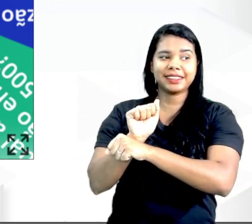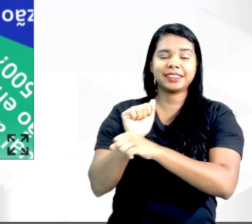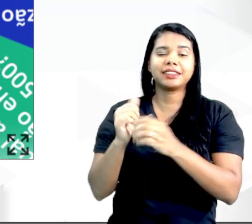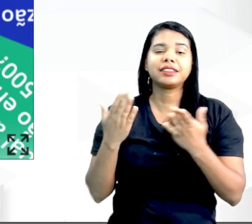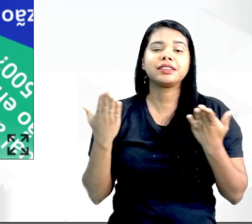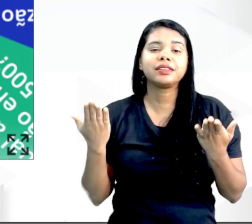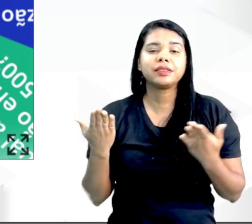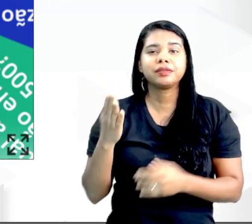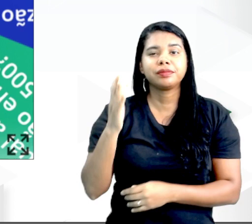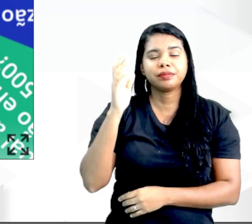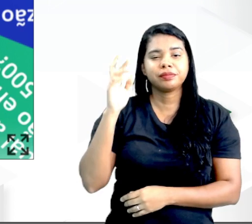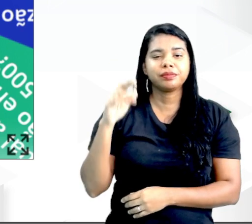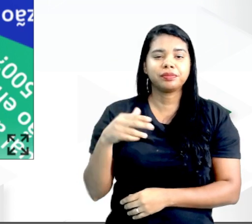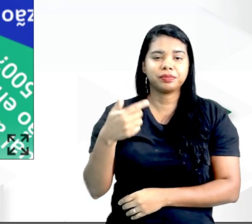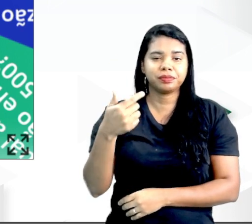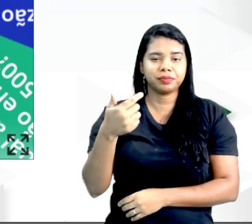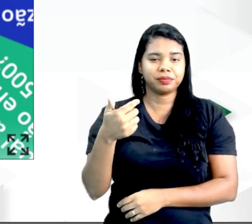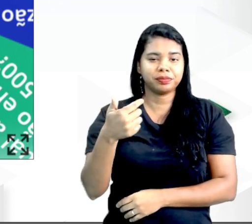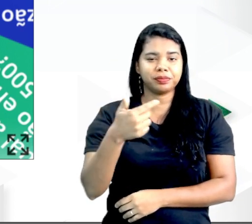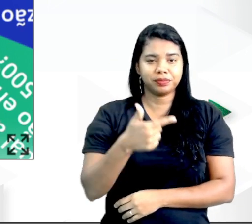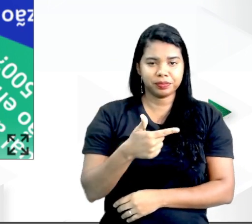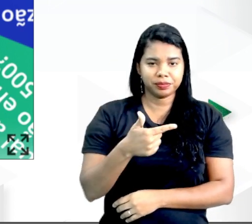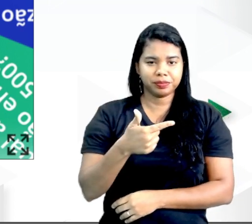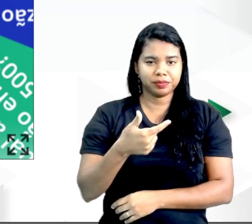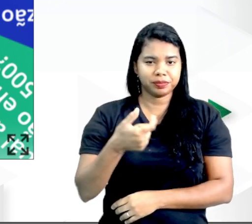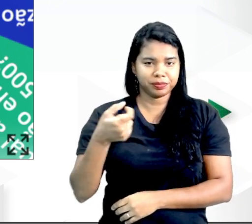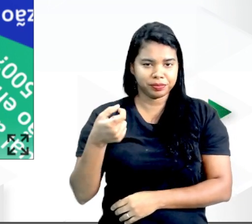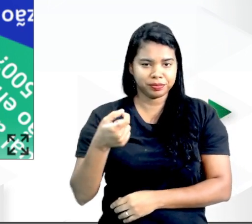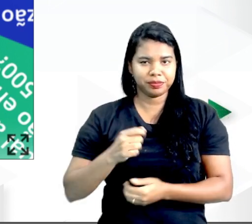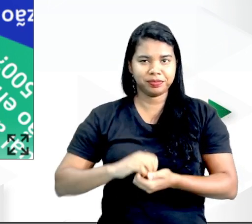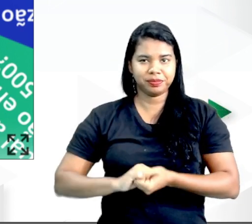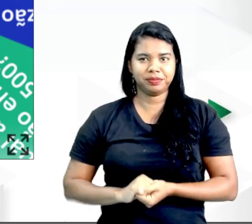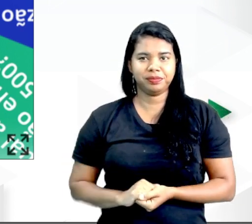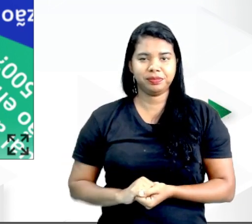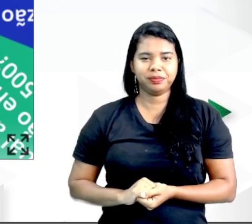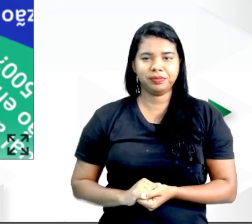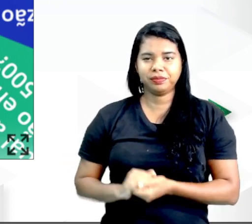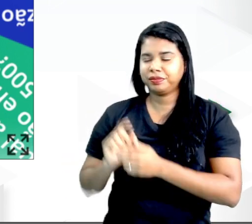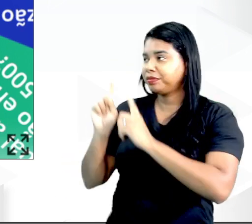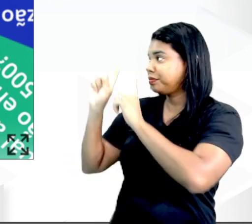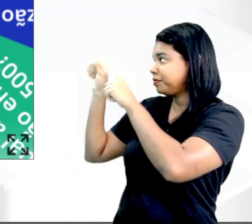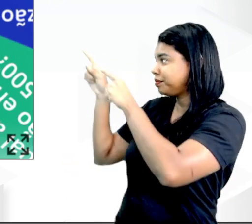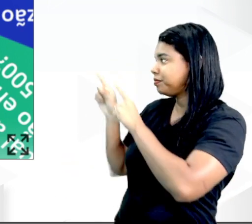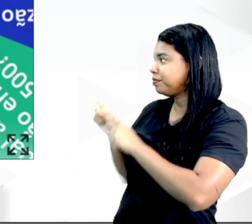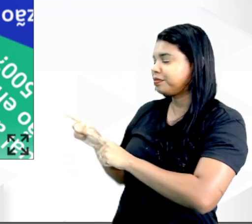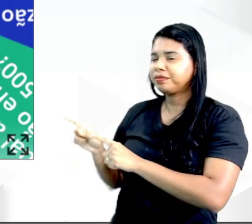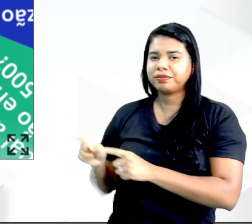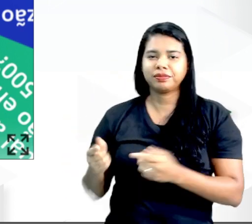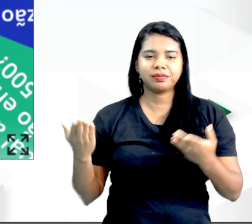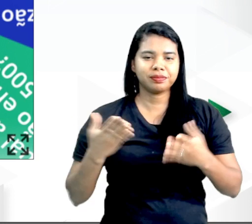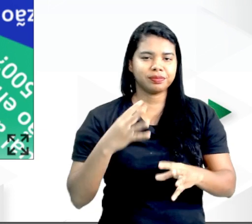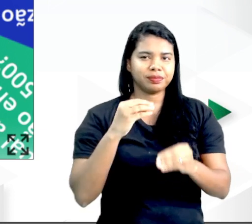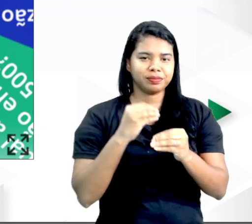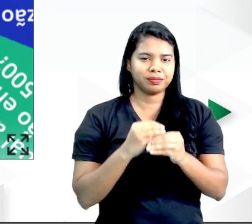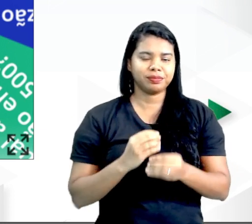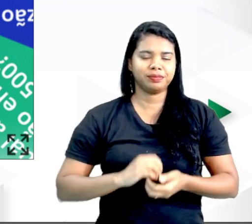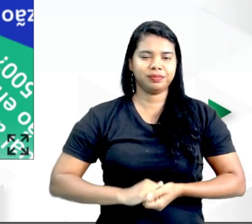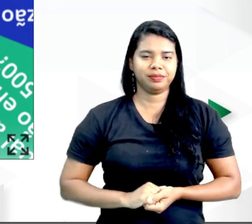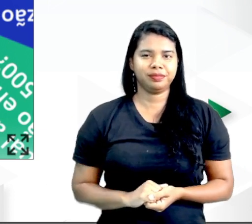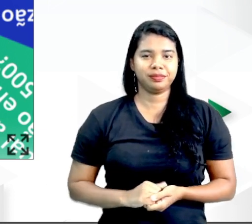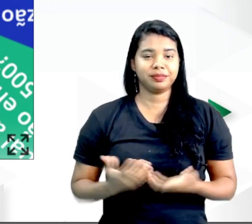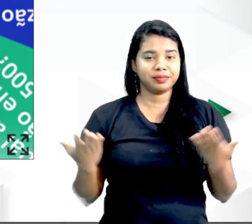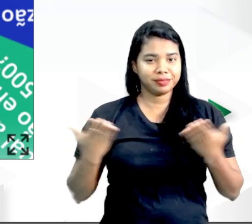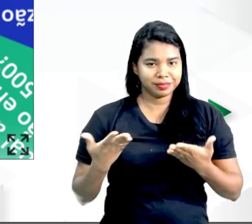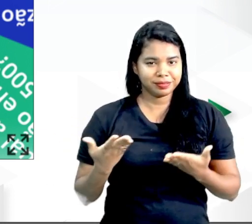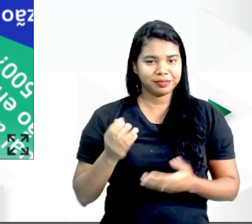Qual a razão entre 12 e 20? Ele está pedindo essa razão, então nós vamos trabalhar com ela agora, tá